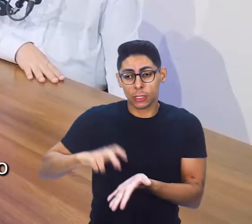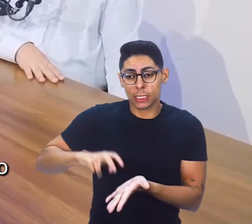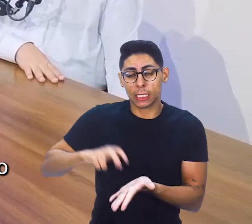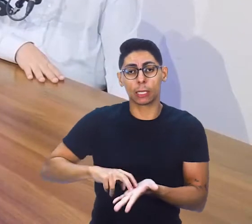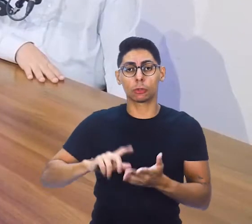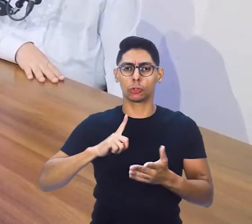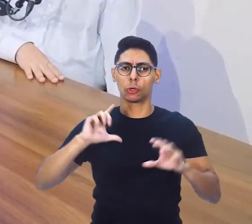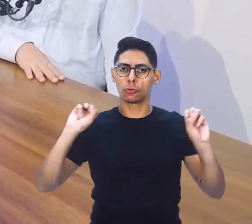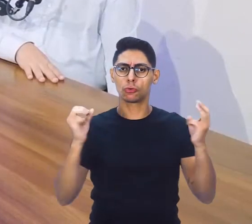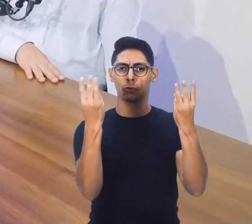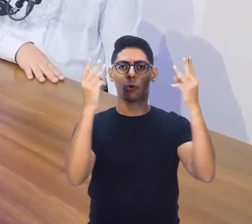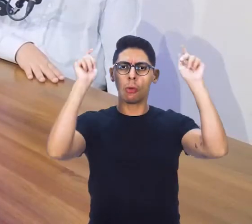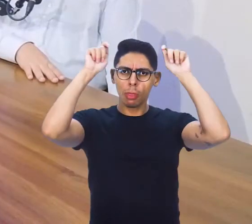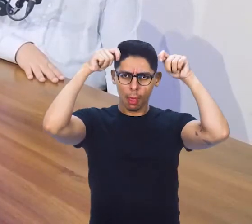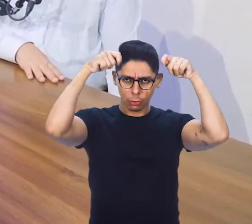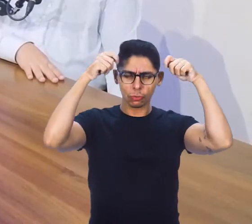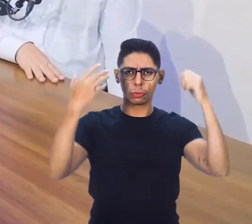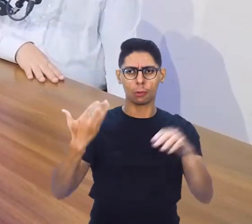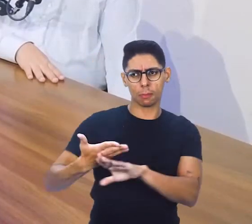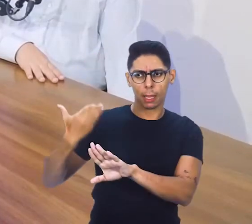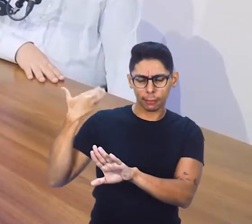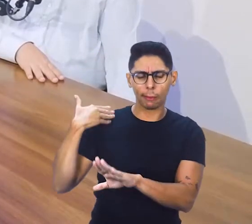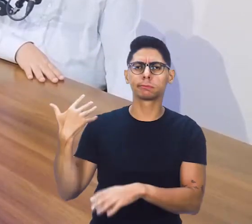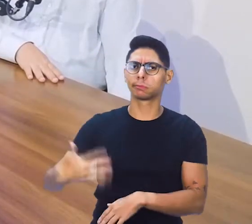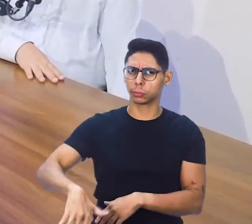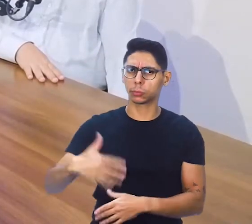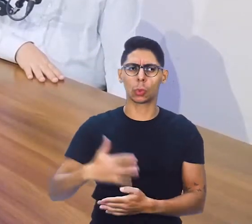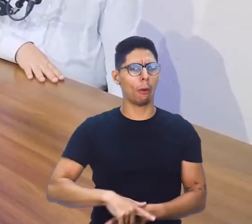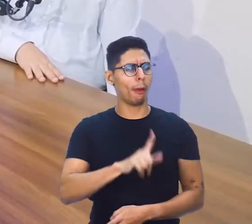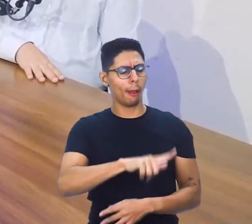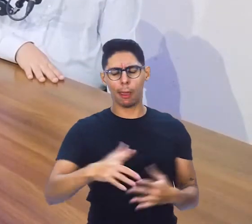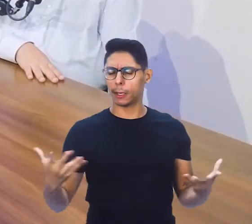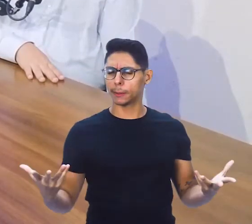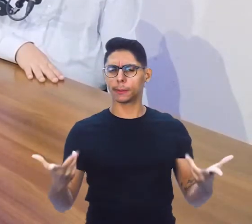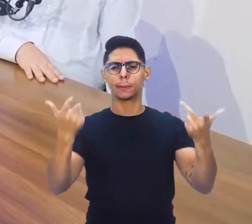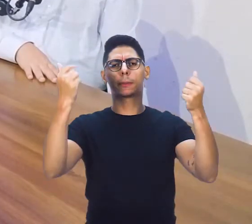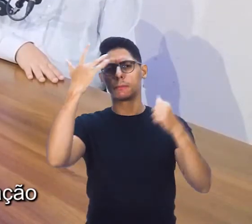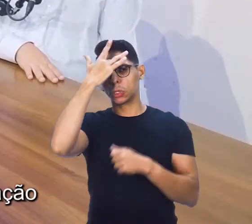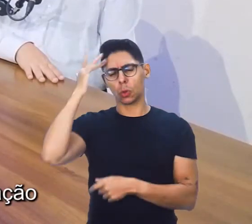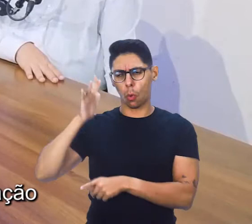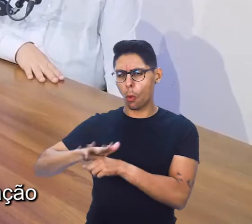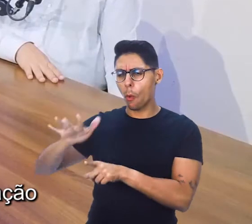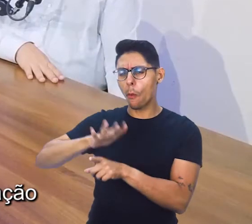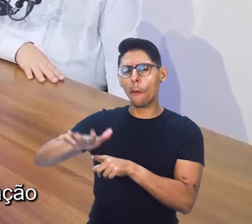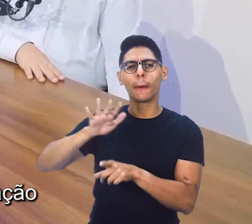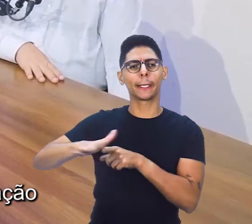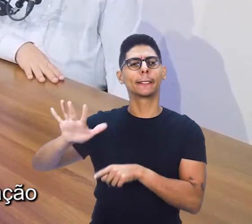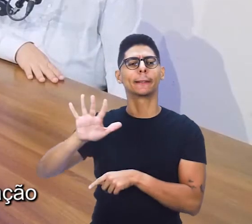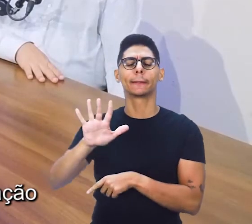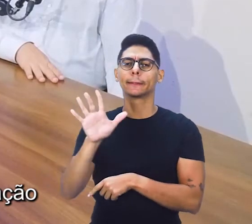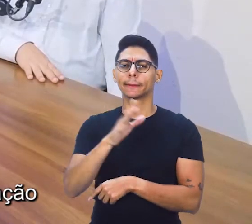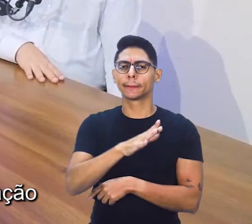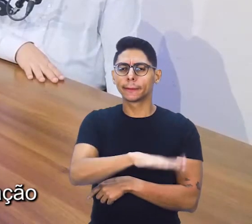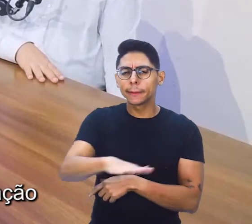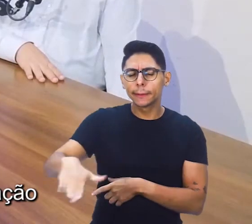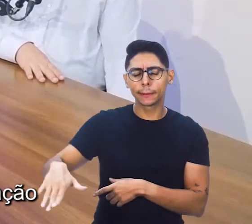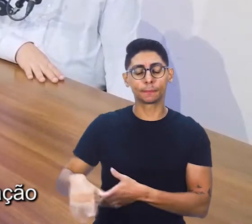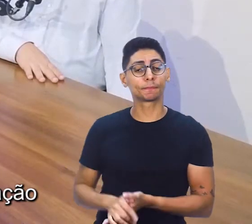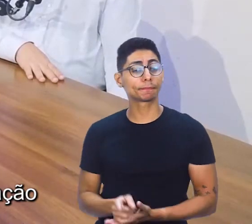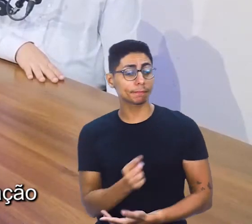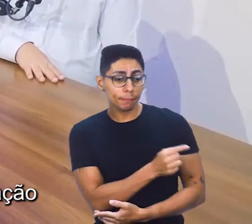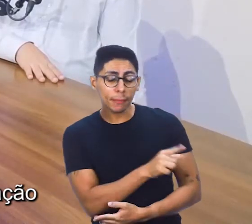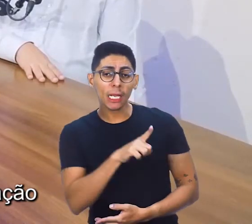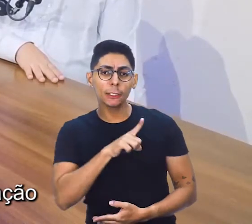show da Xuxa. Eu acho também que não. Ela era, assim, o ídolo das crianças e ela tinha um interesse,